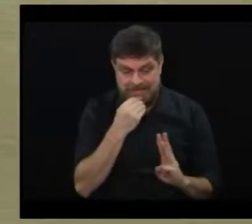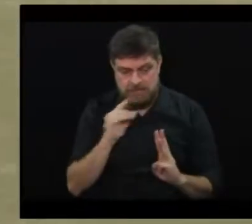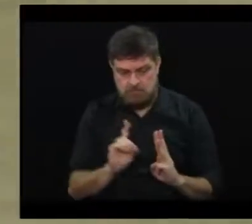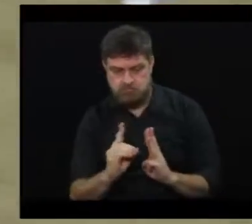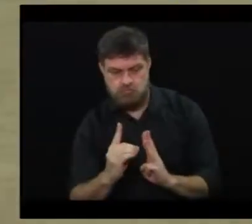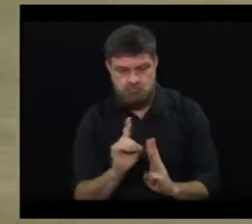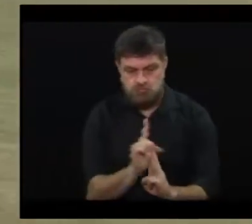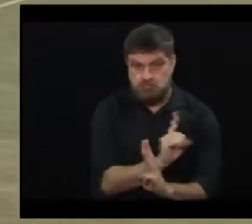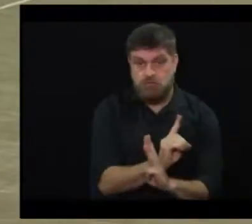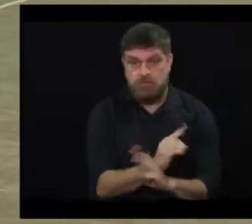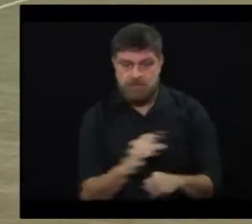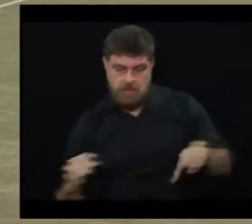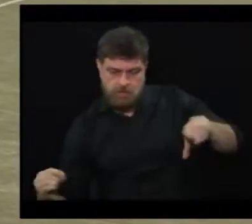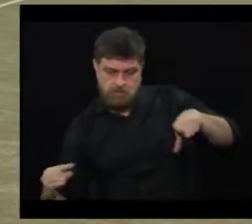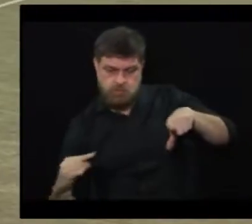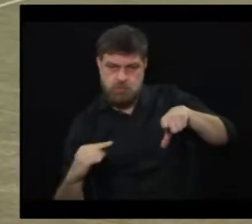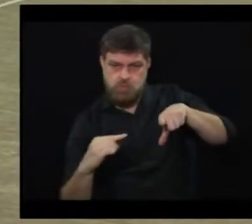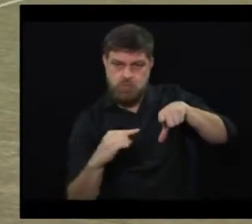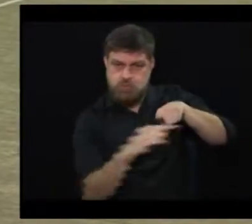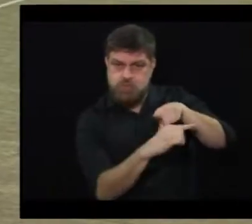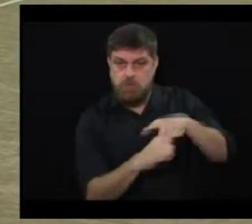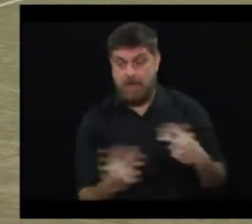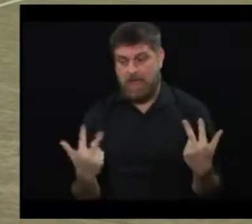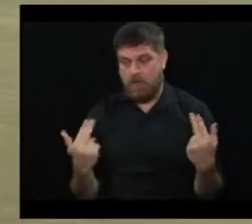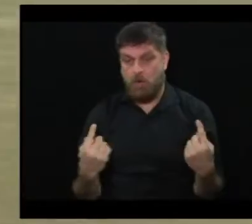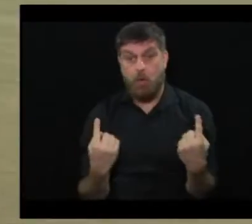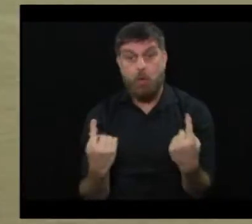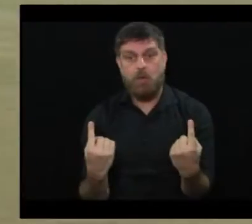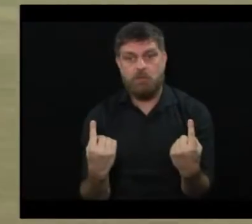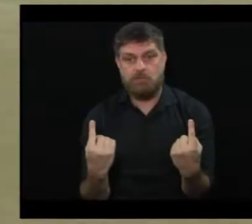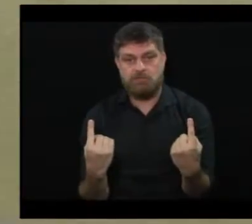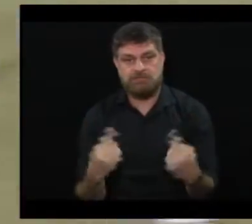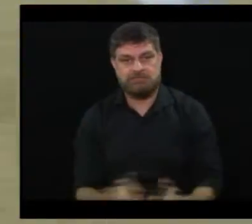e acertou um chutaço. Tudo igual, 1-1.